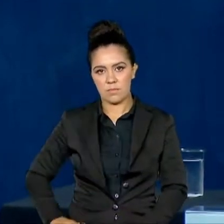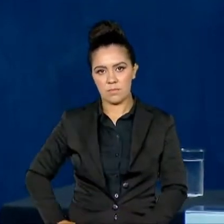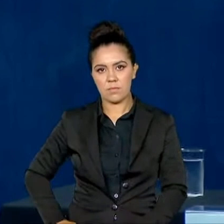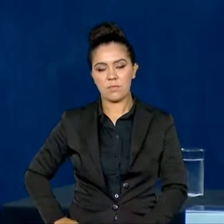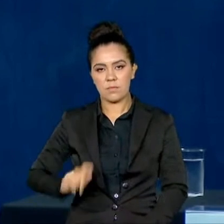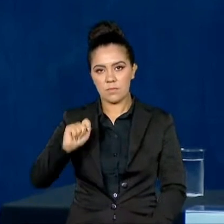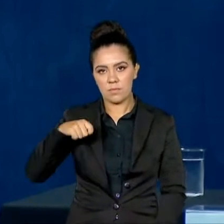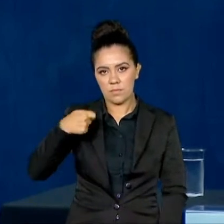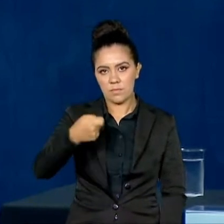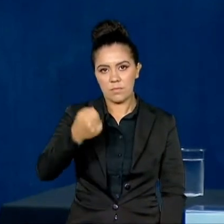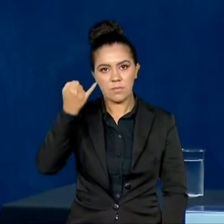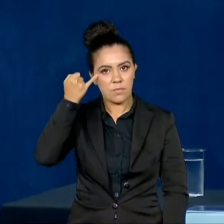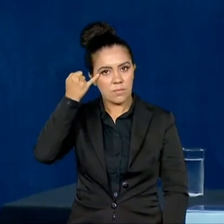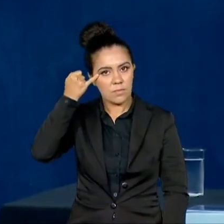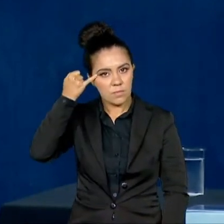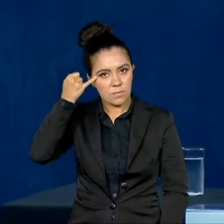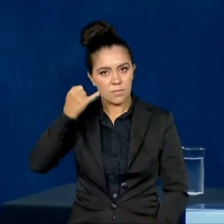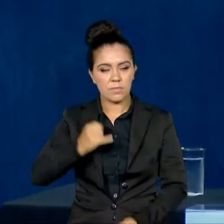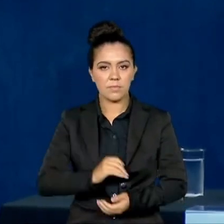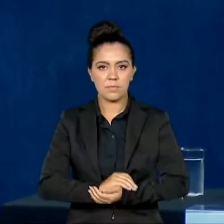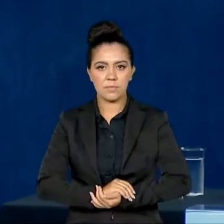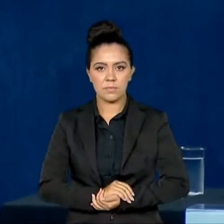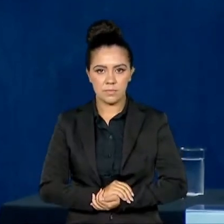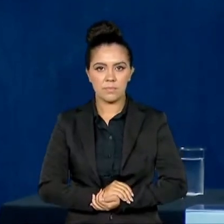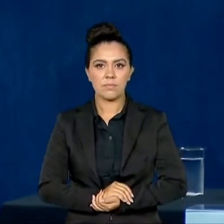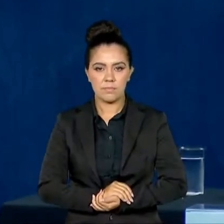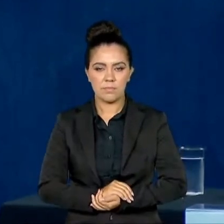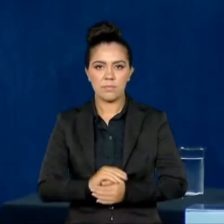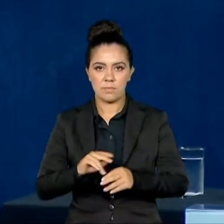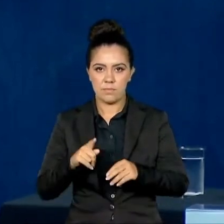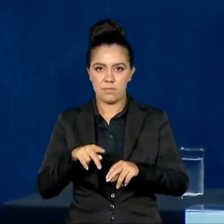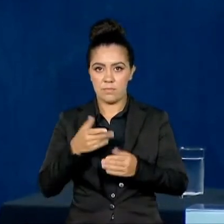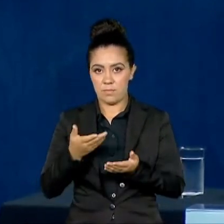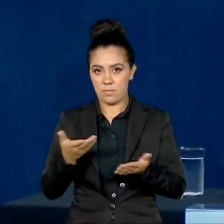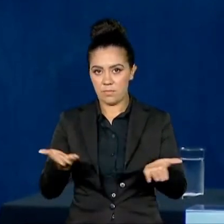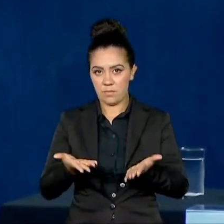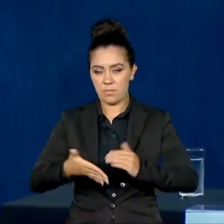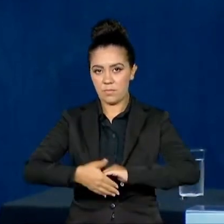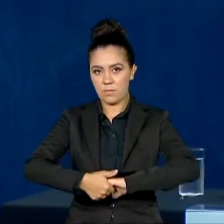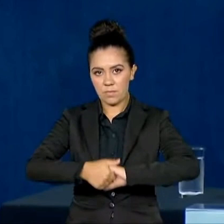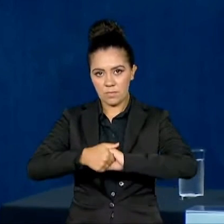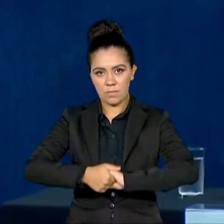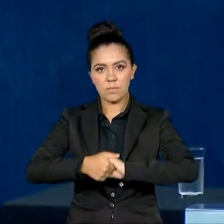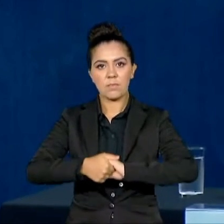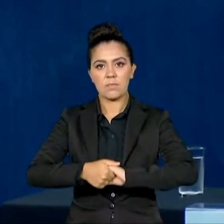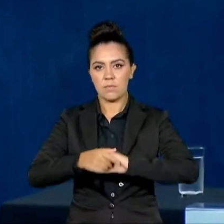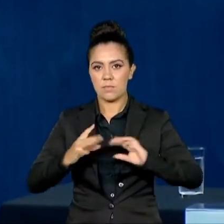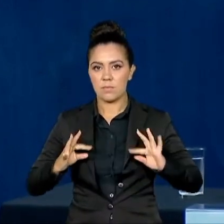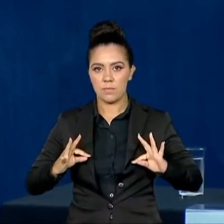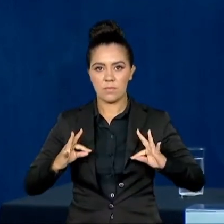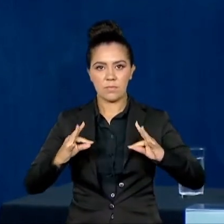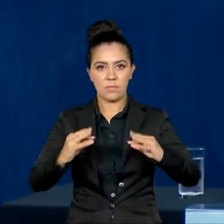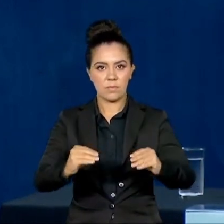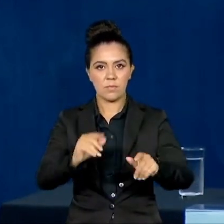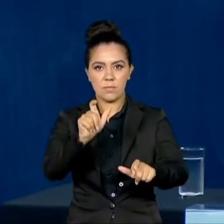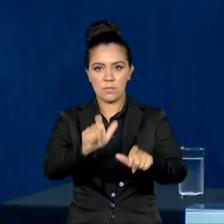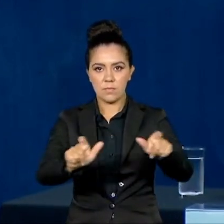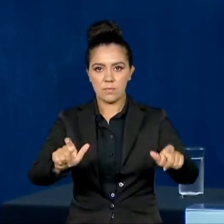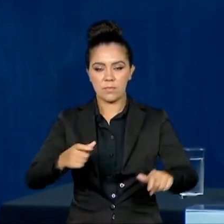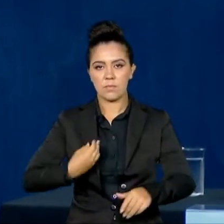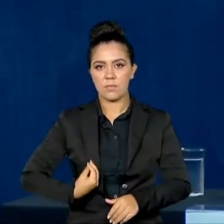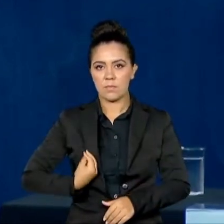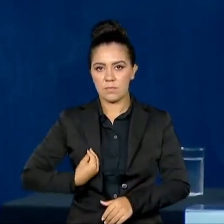Federal, governador Ibanez Rocha. Por meio de vossas excelências, cumprimento todas as demais pessoas constituídas